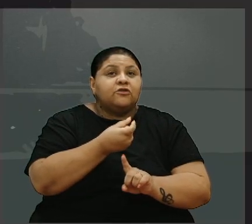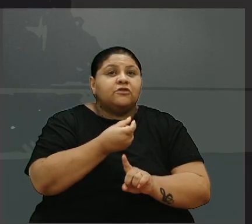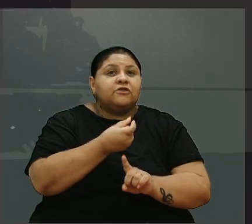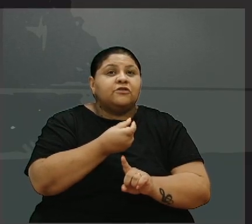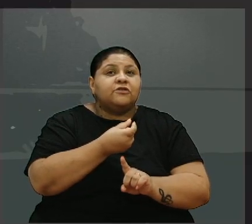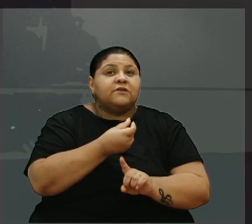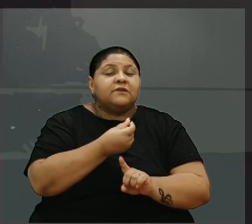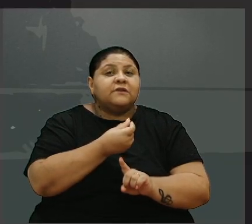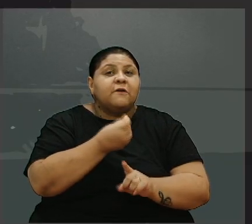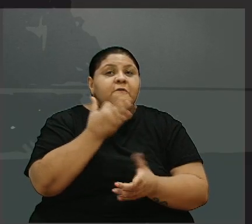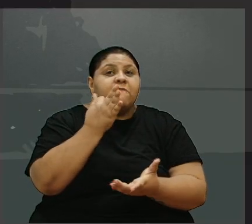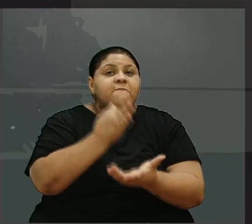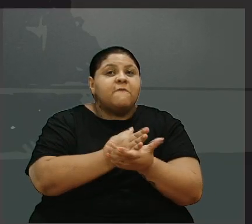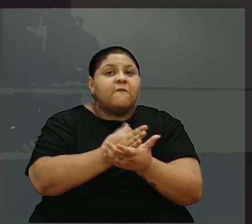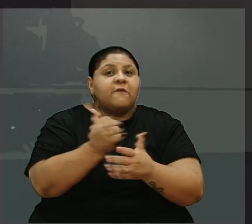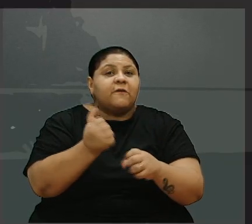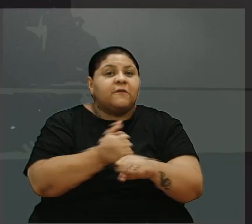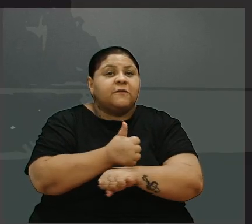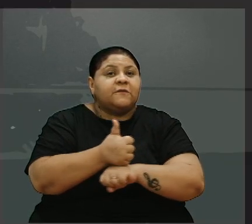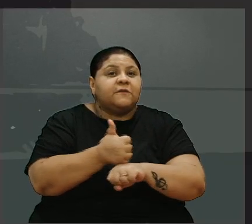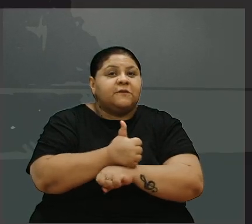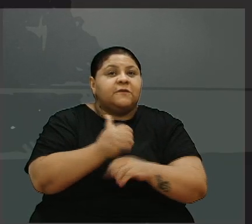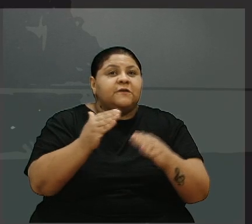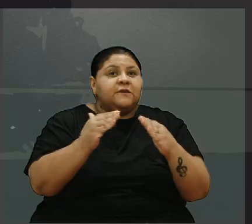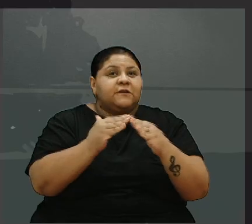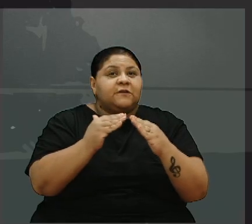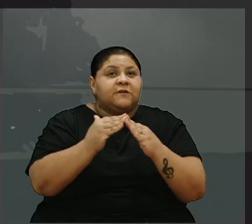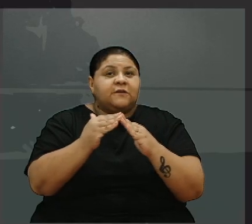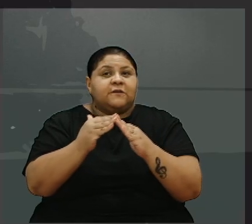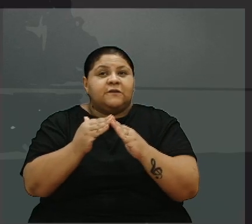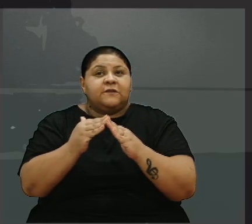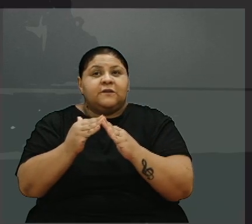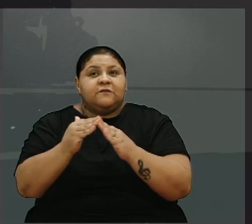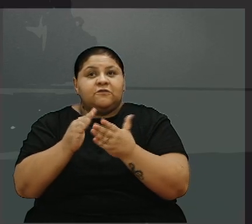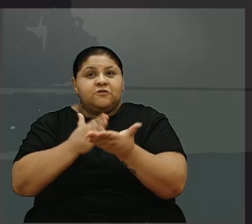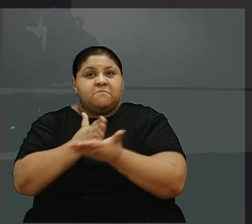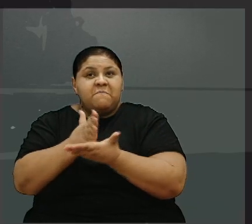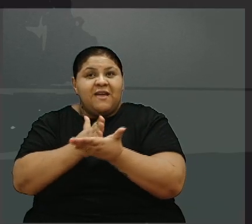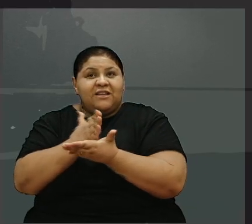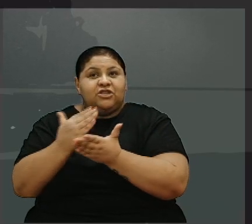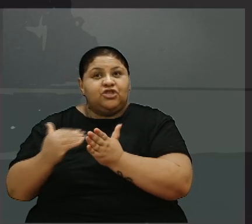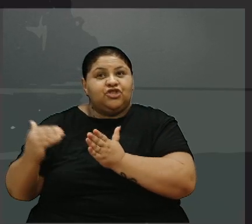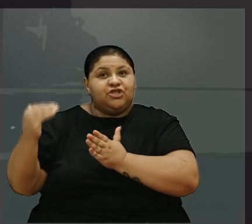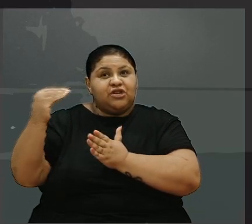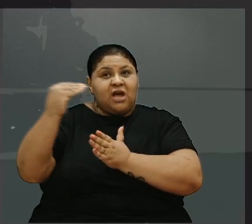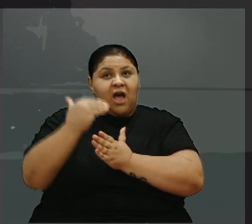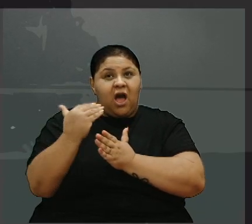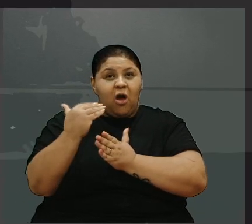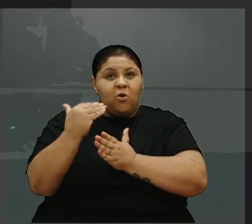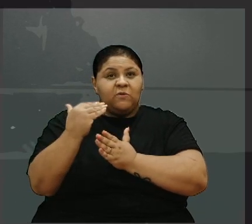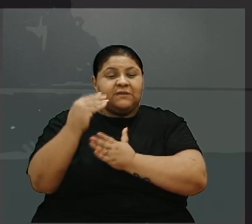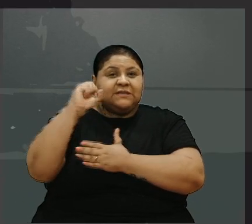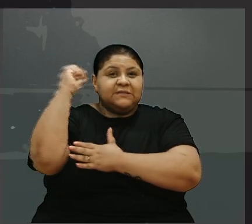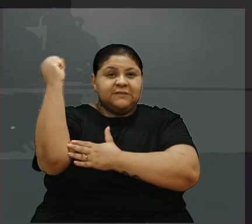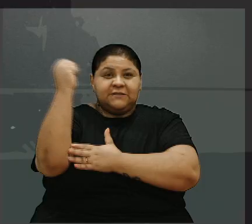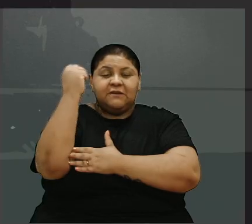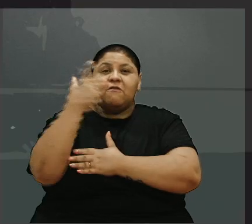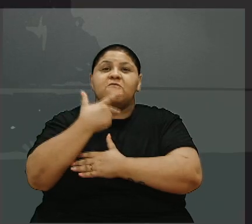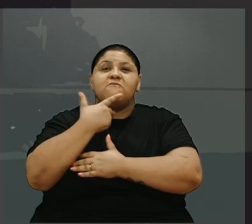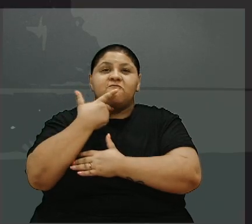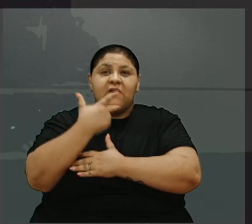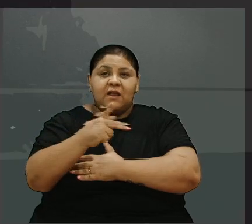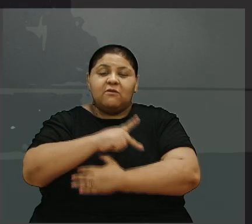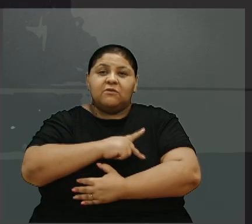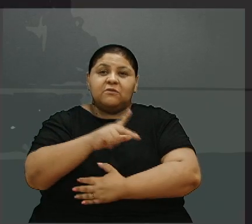faltando profissionais nas casas de média e de alta complexidade. Falamos com o presidente da FAS